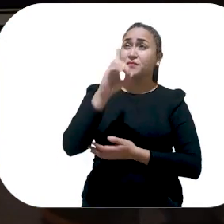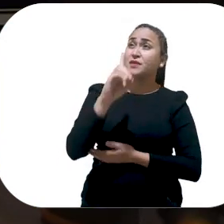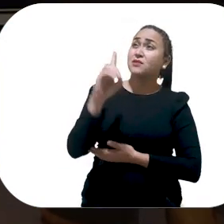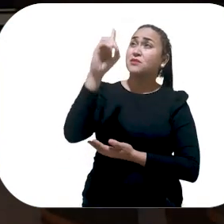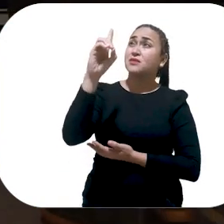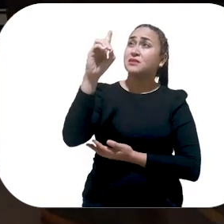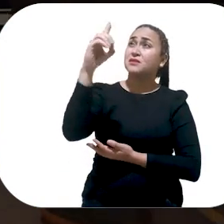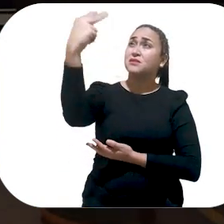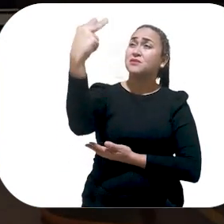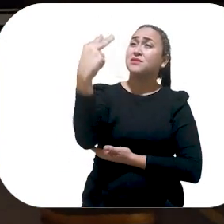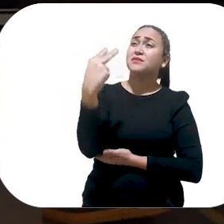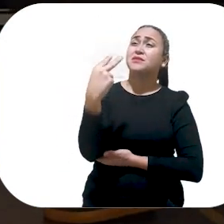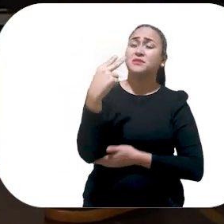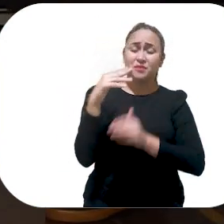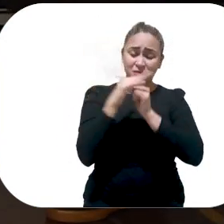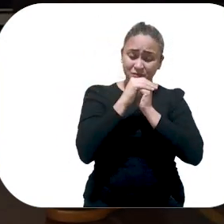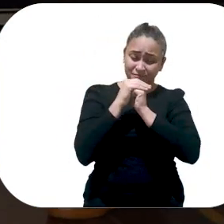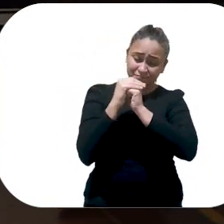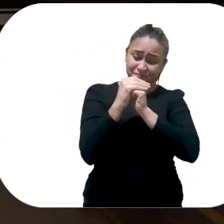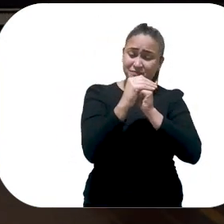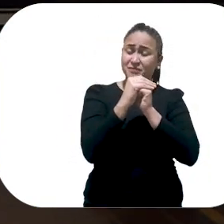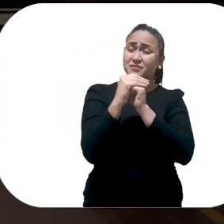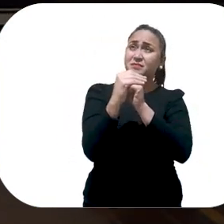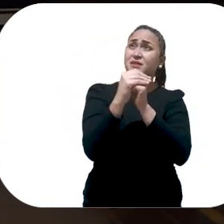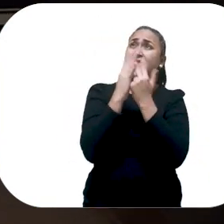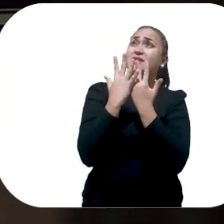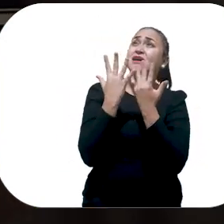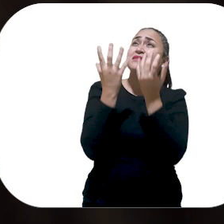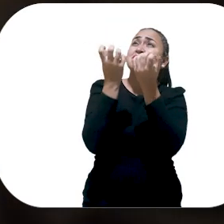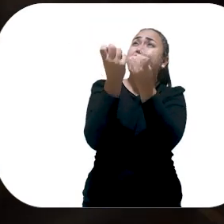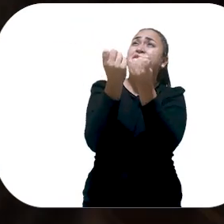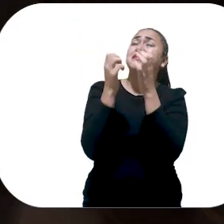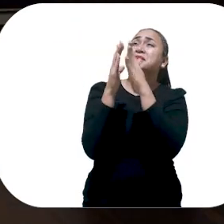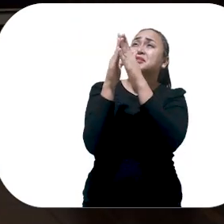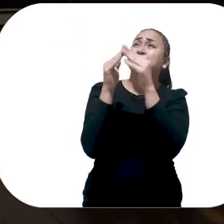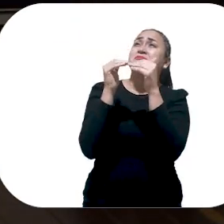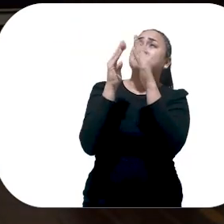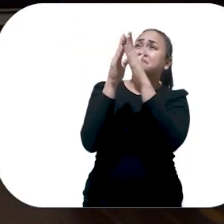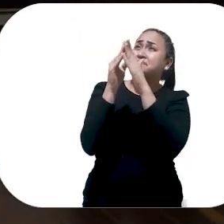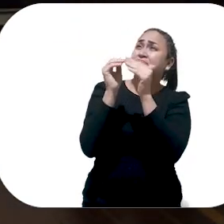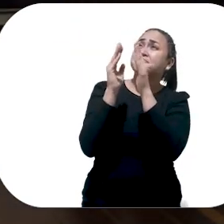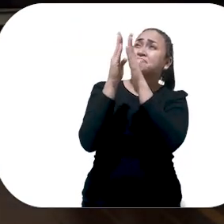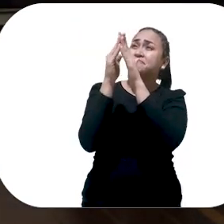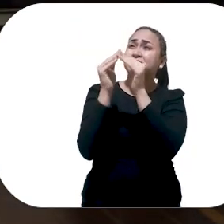Ouve, ó Deus, a minha oração e atende o meu clamor.